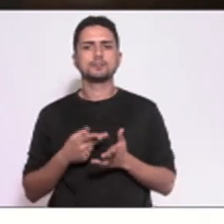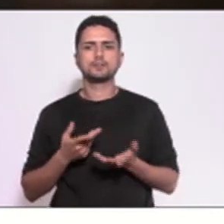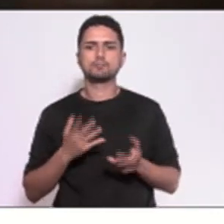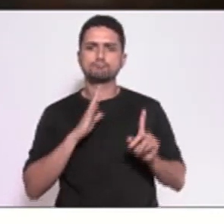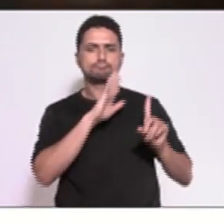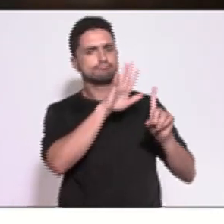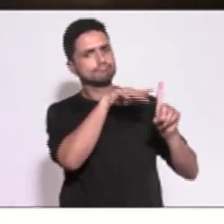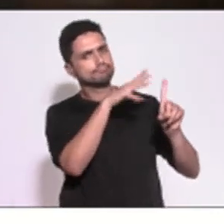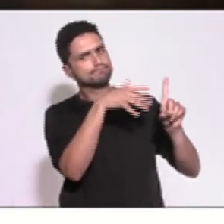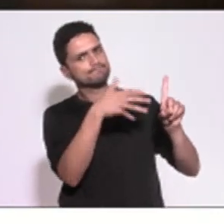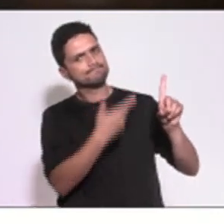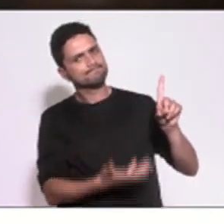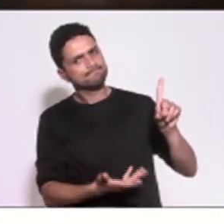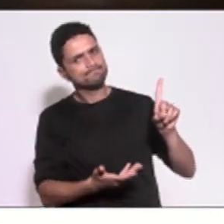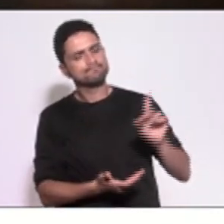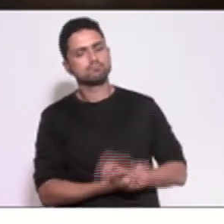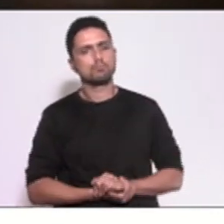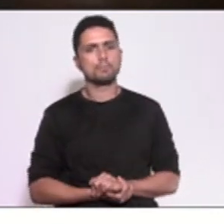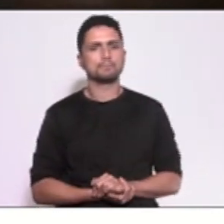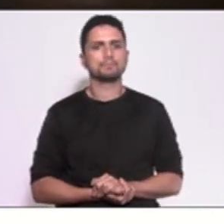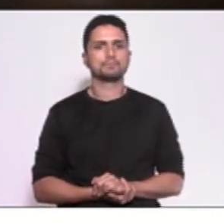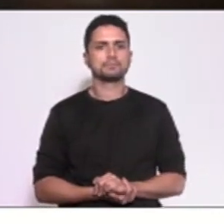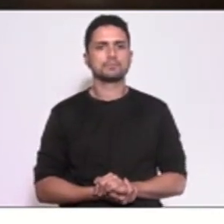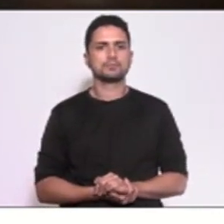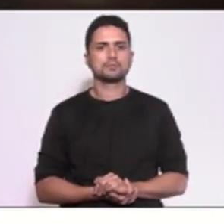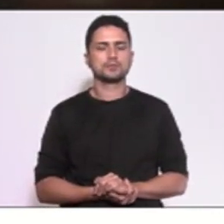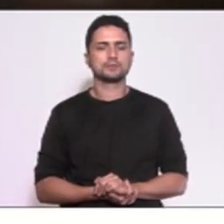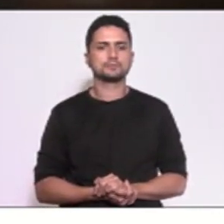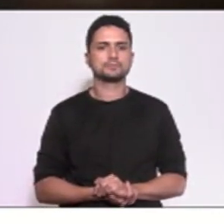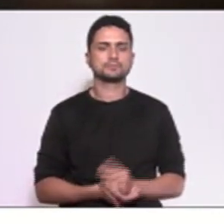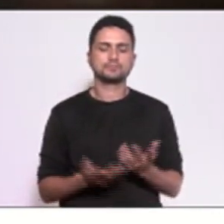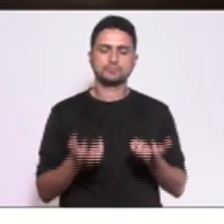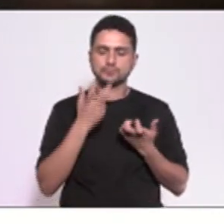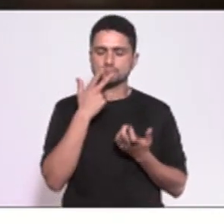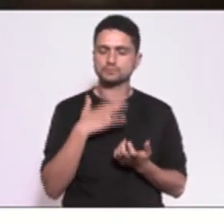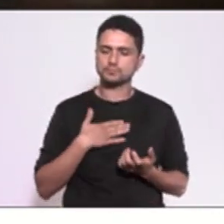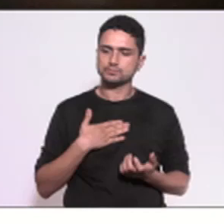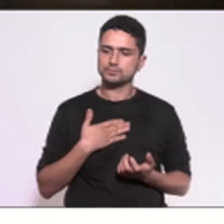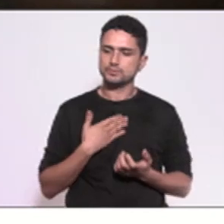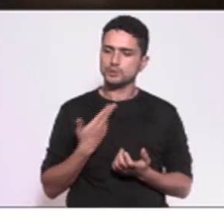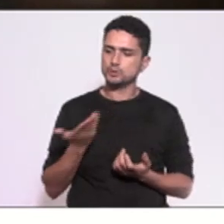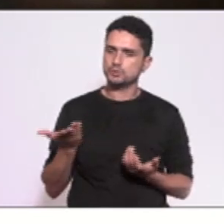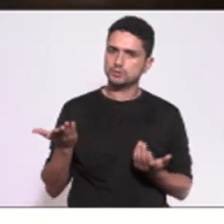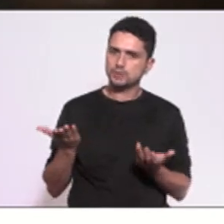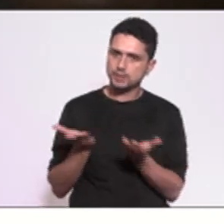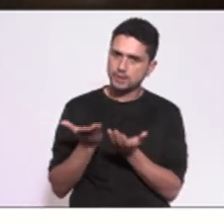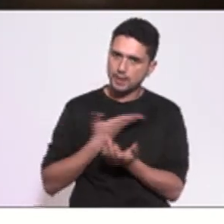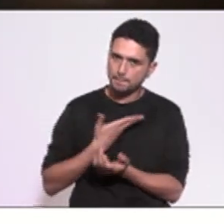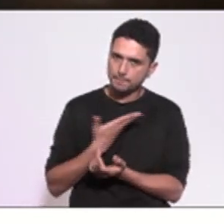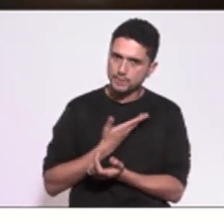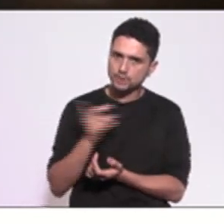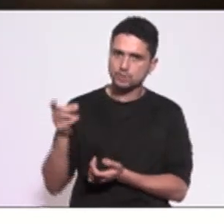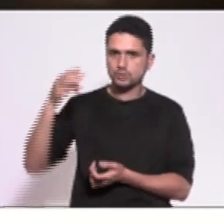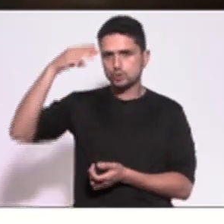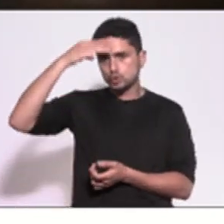que eu quero dizer ao meu irmão, ao meu sobrinho, ao meu amigo Ronaldo Gomlewski.